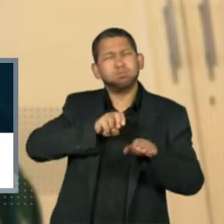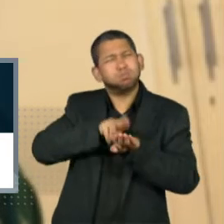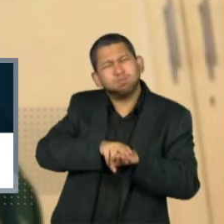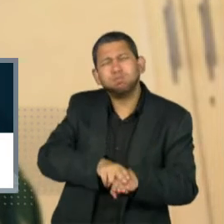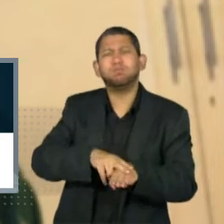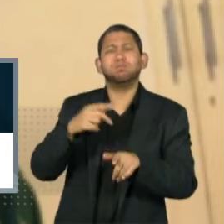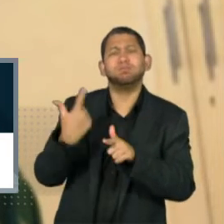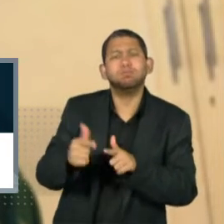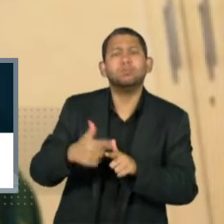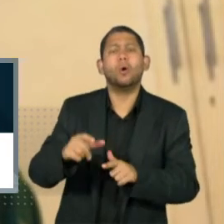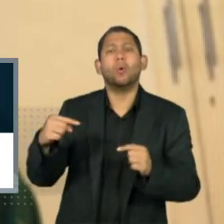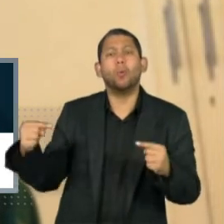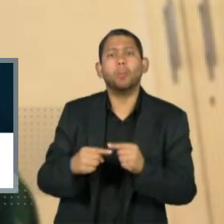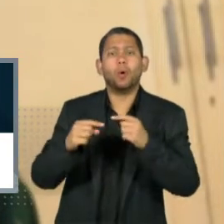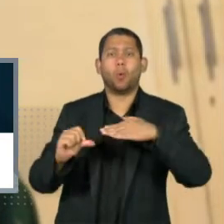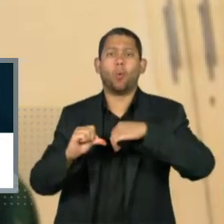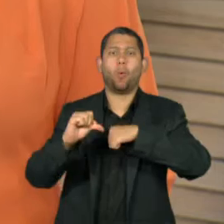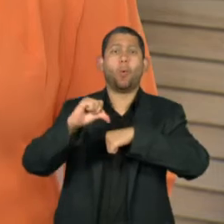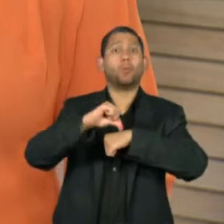com a variante Ômicron?